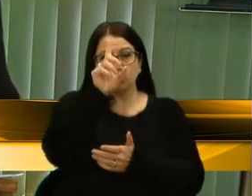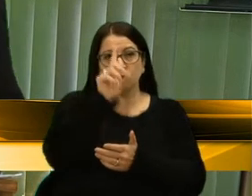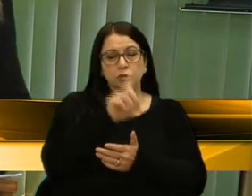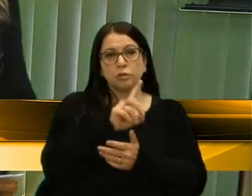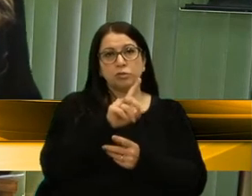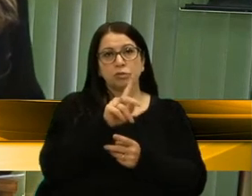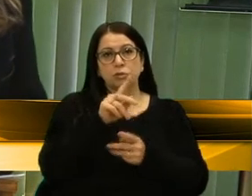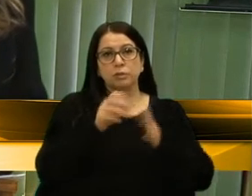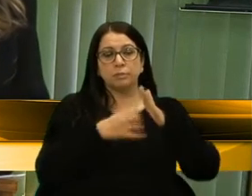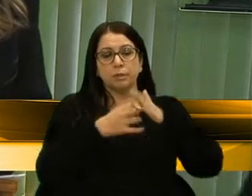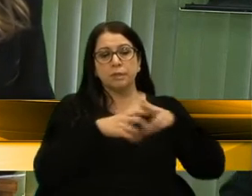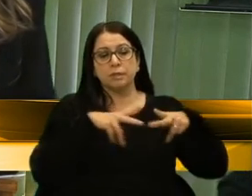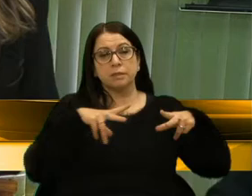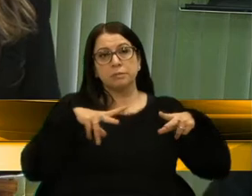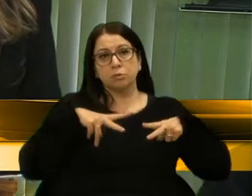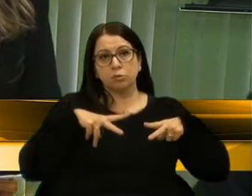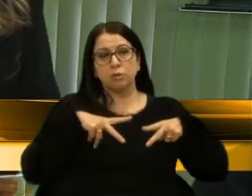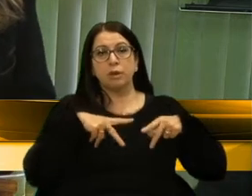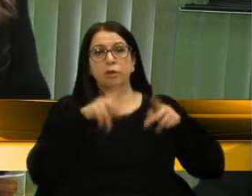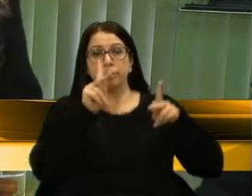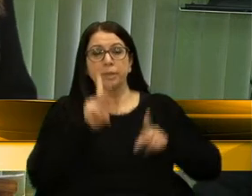e pessoas físicas.